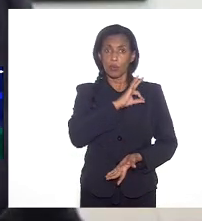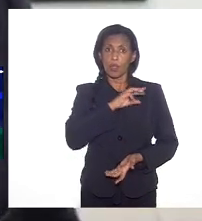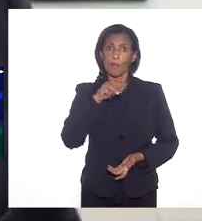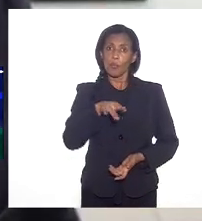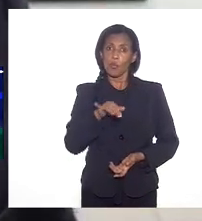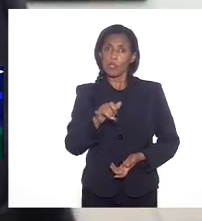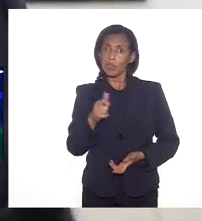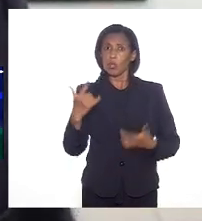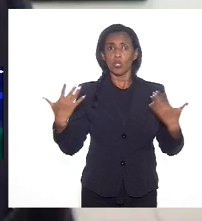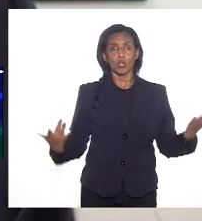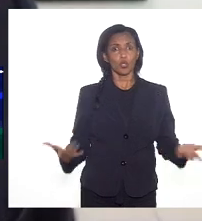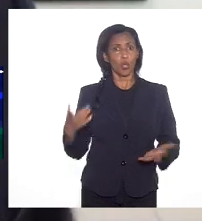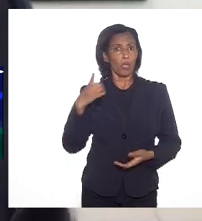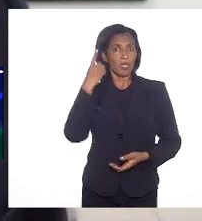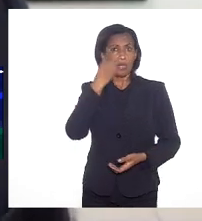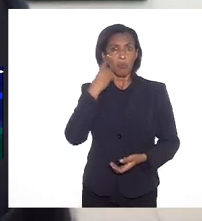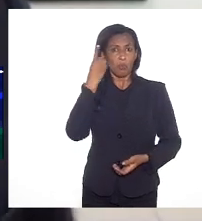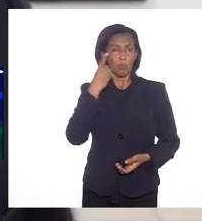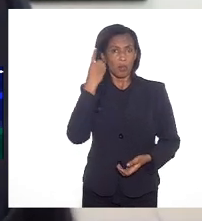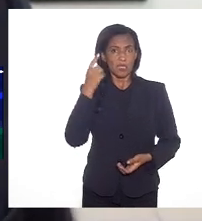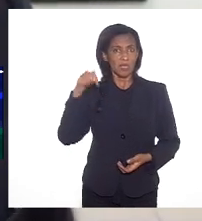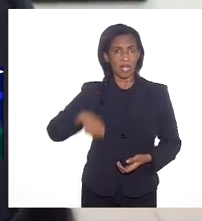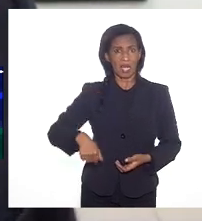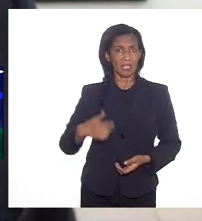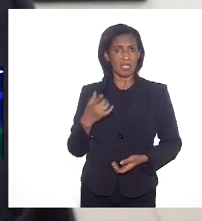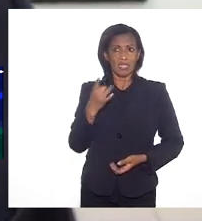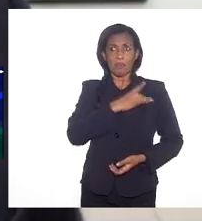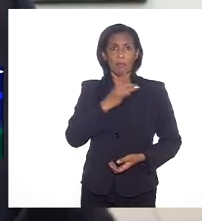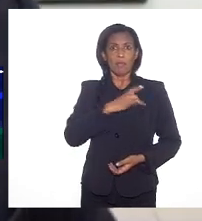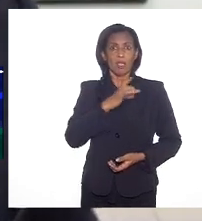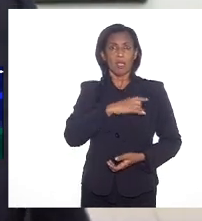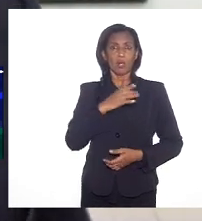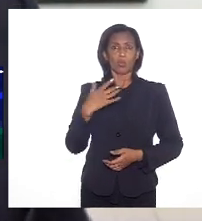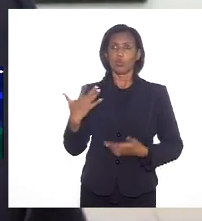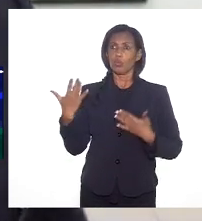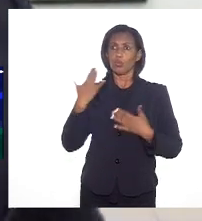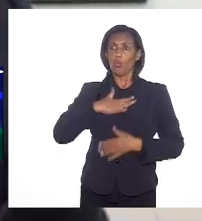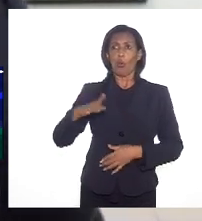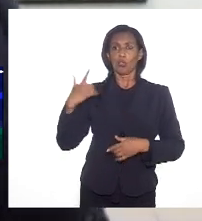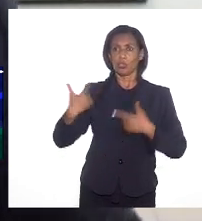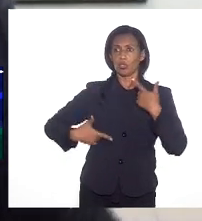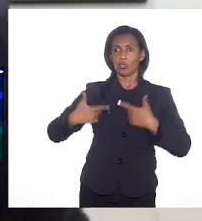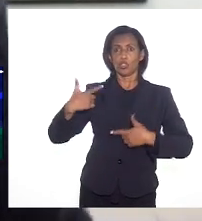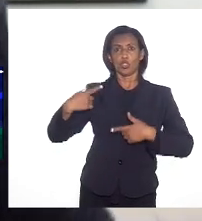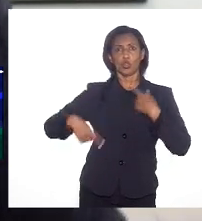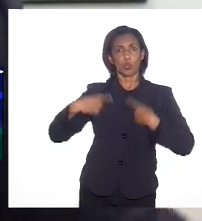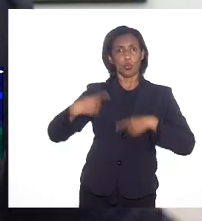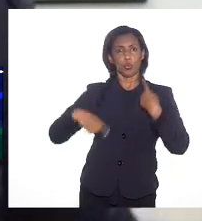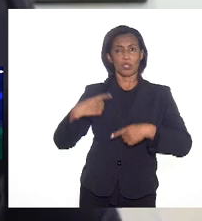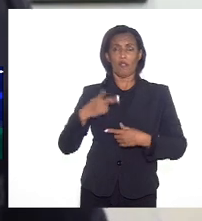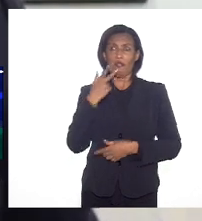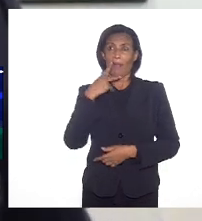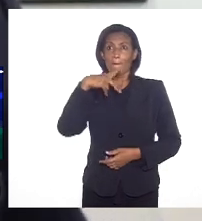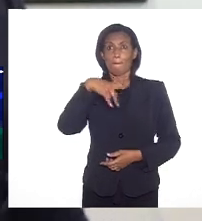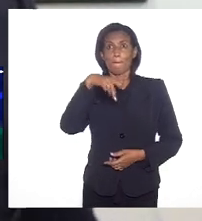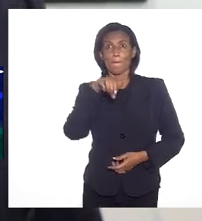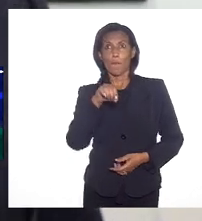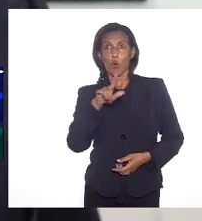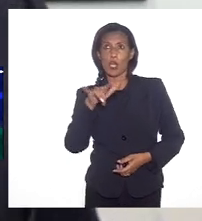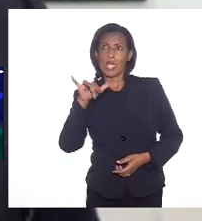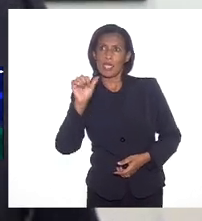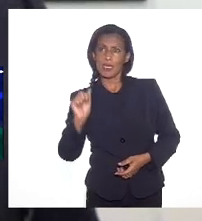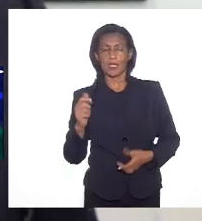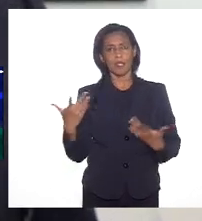que tem deputados nessa casa que teogerizam a polícia, ficam apavorados quando a gente entra numa discussão que fala simplesmente o termo polícia. Então,